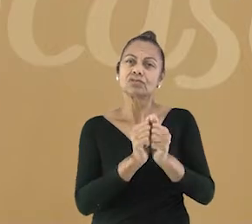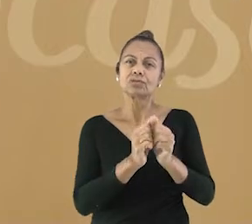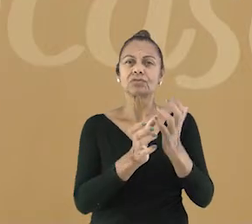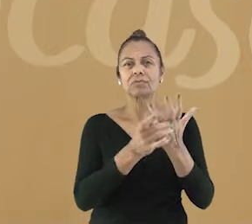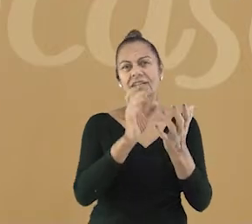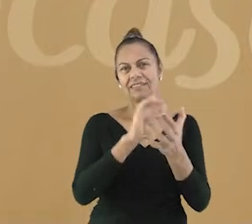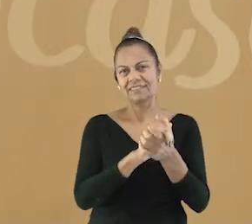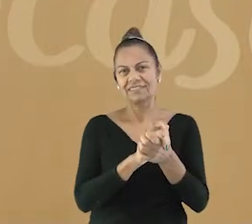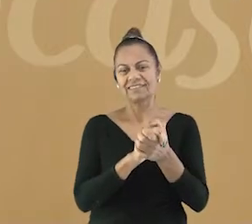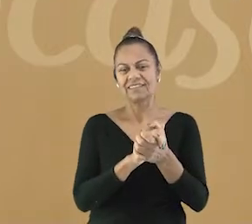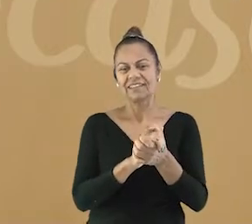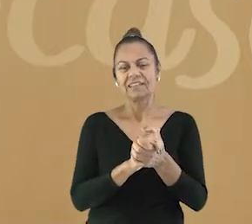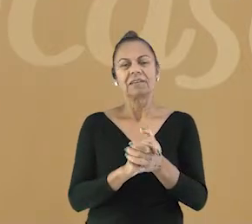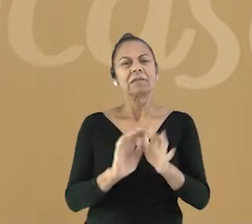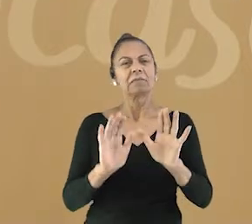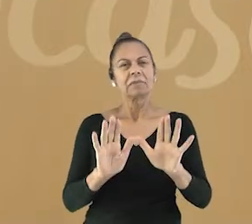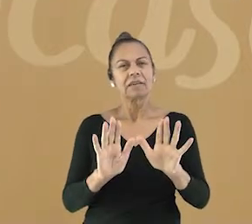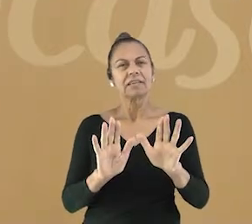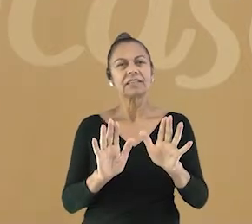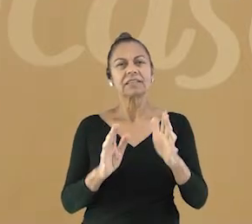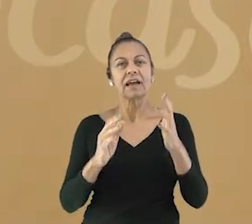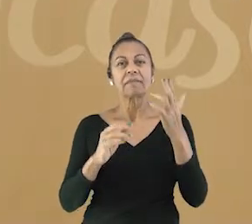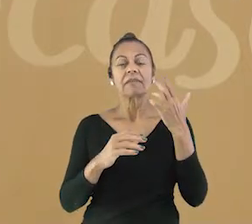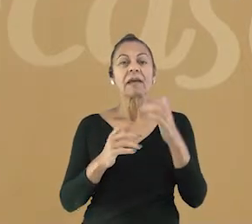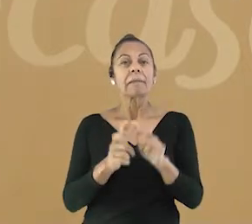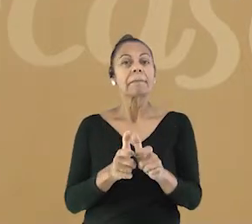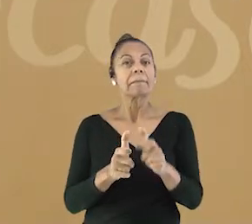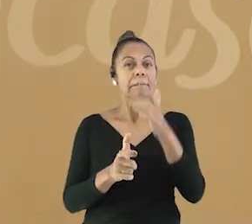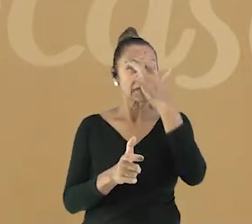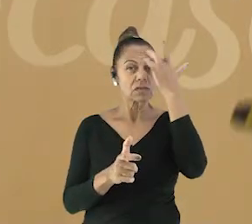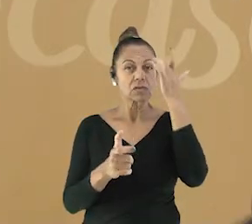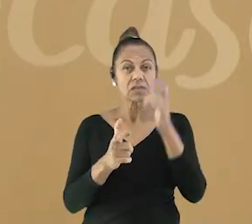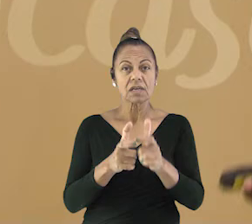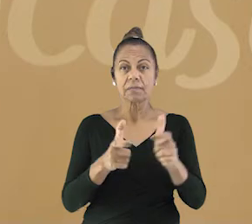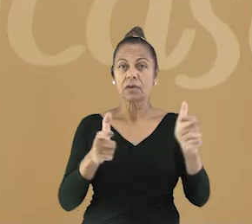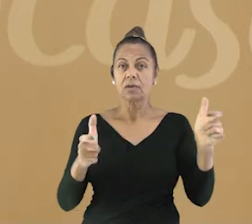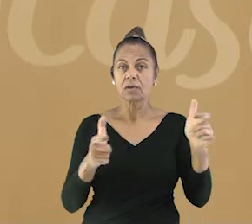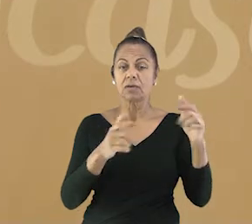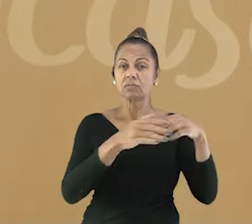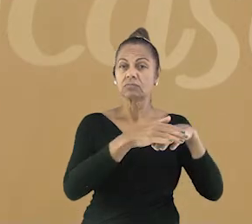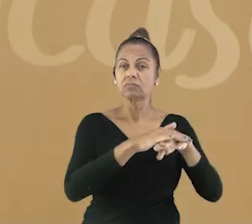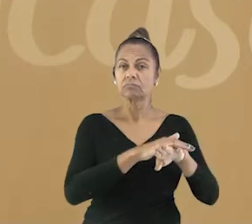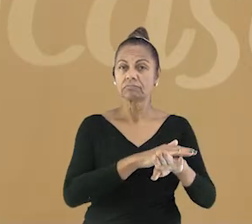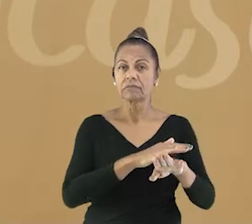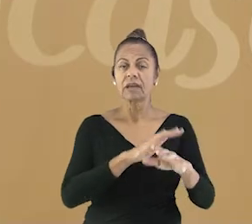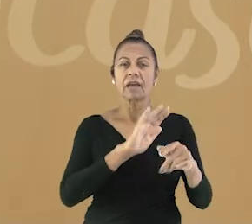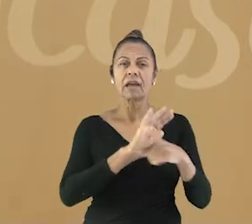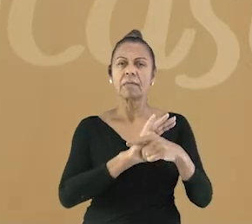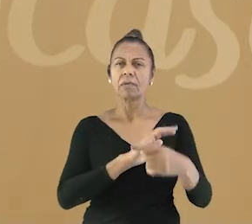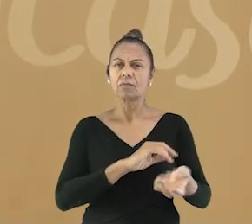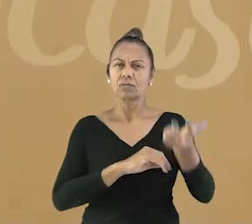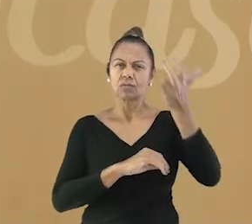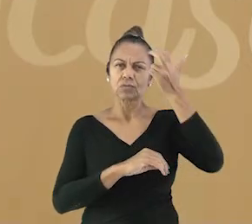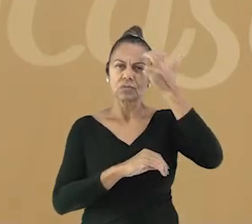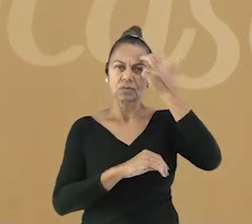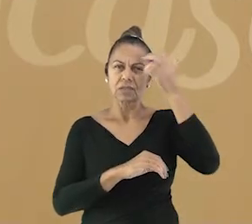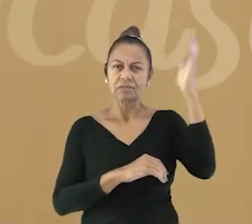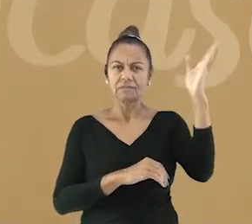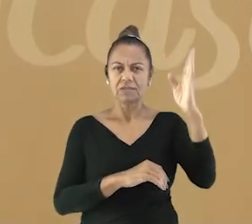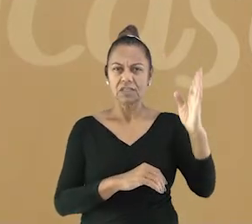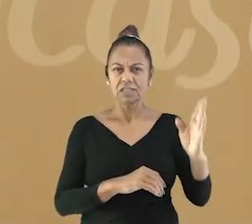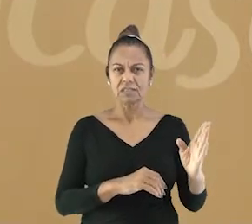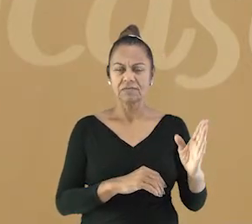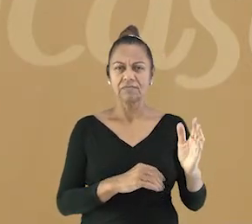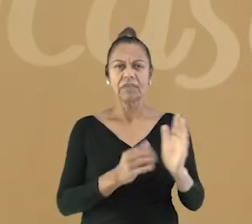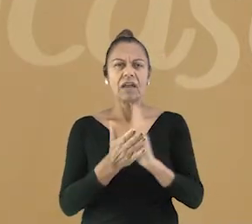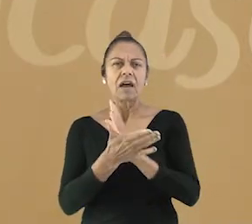triste de ter que se separar da sua família, saindo da casa dos pais e indo viver com o marido. Hoje, porém, nem toda